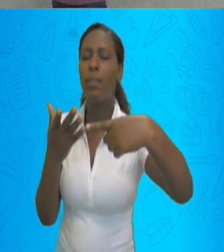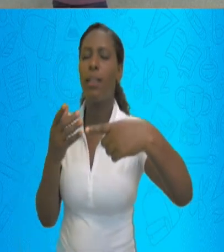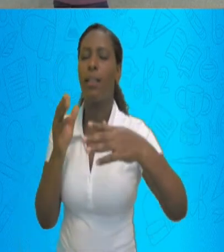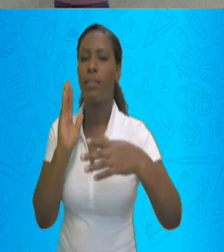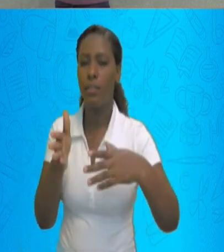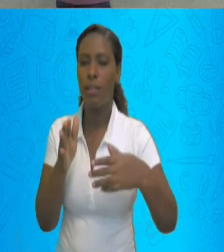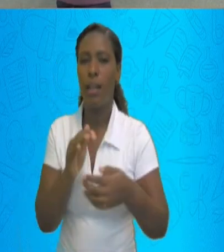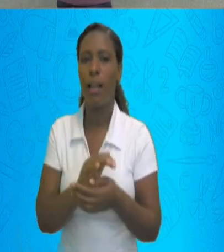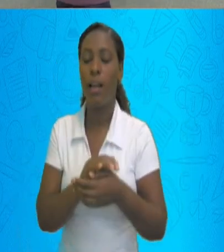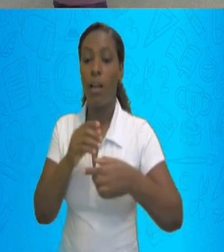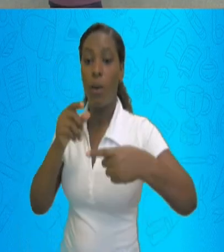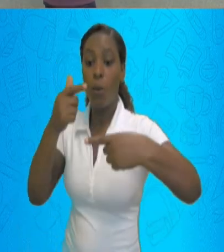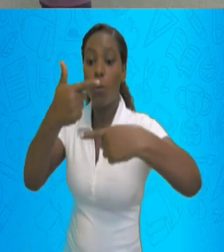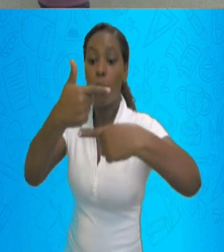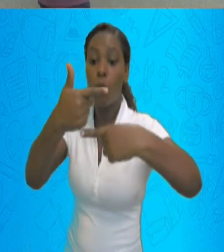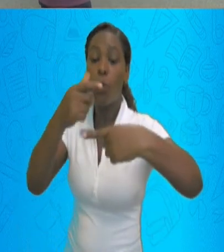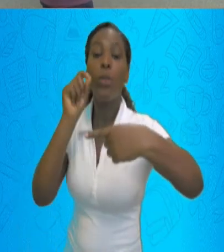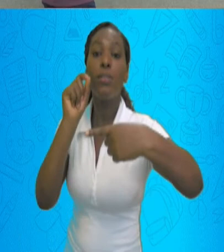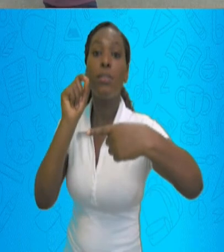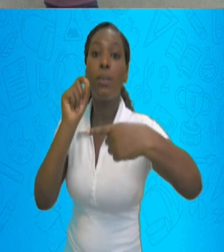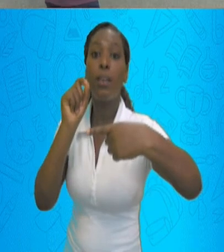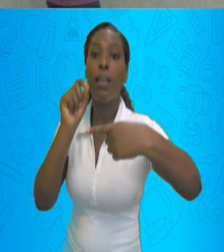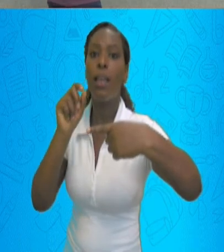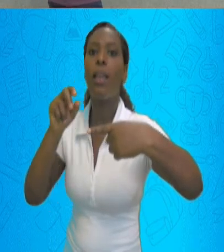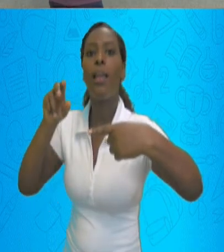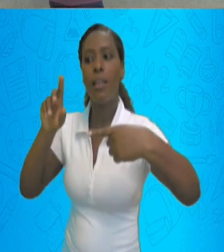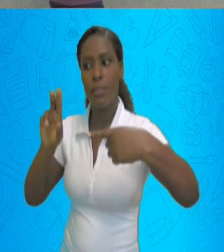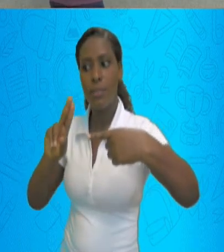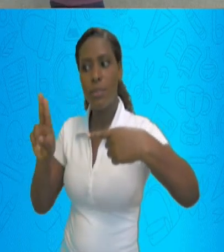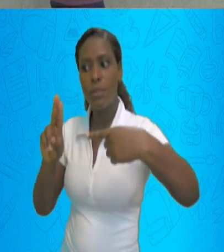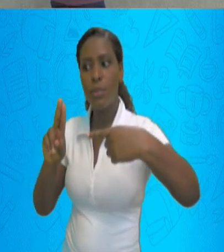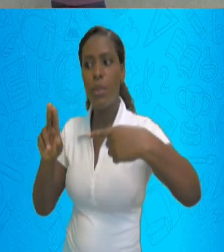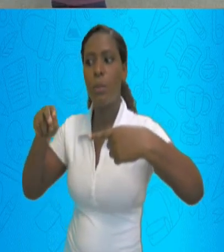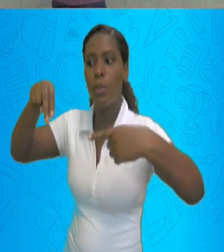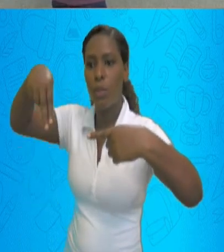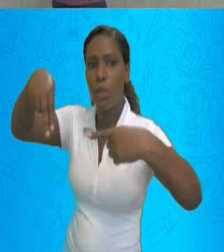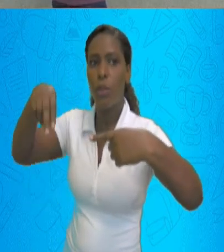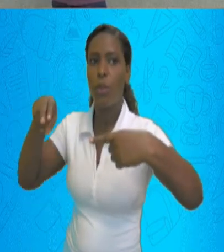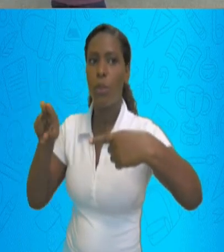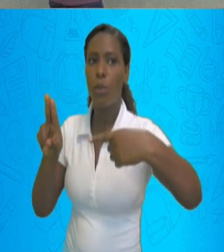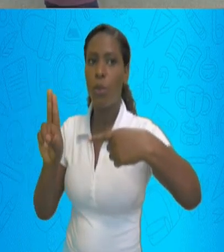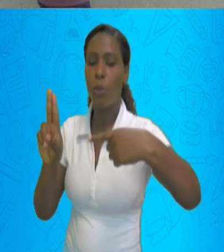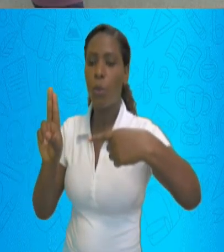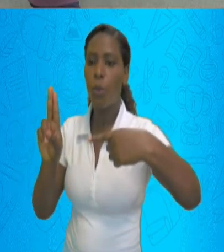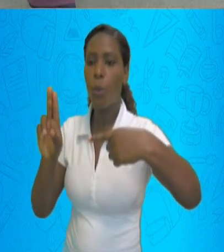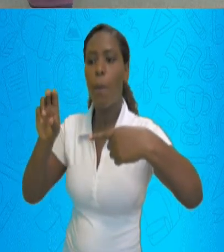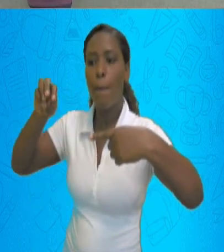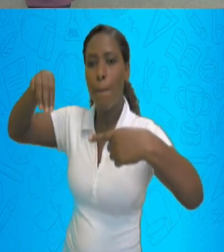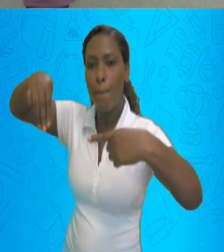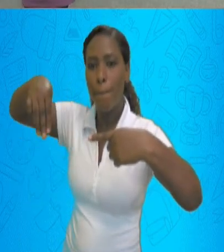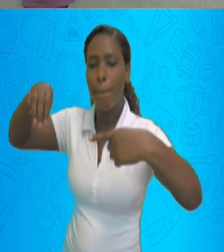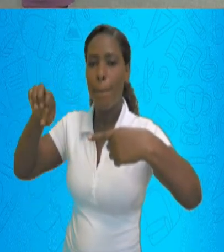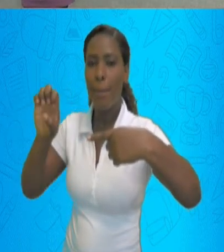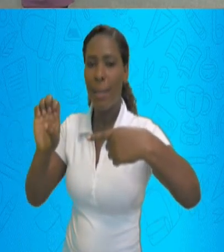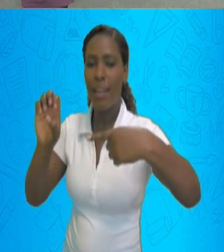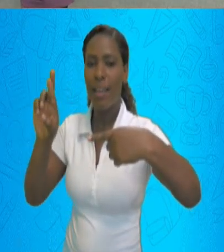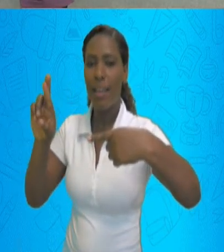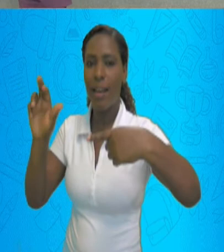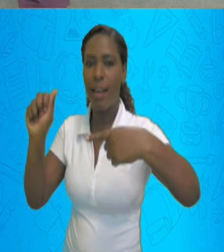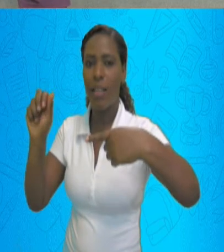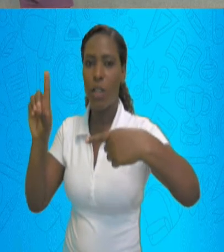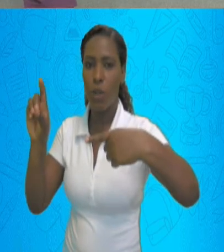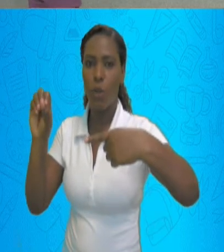o numerador. O número 8 nós chamamos de denominador. Então, nesta